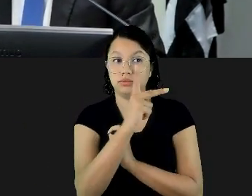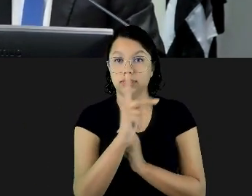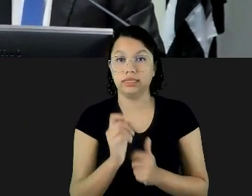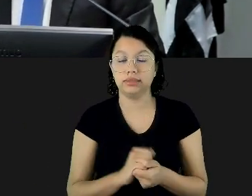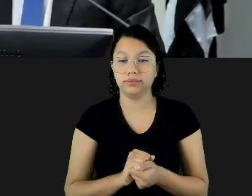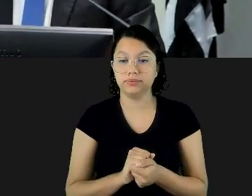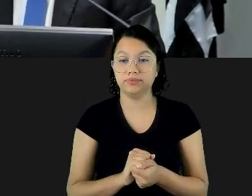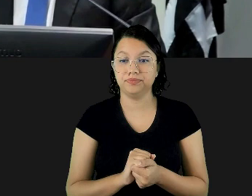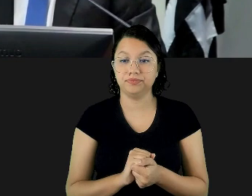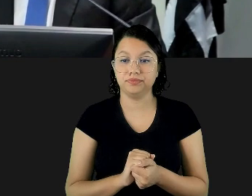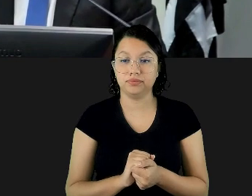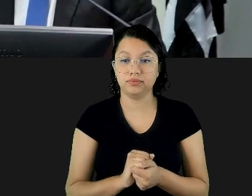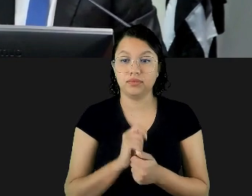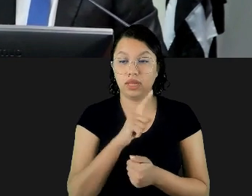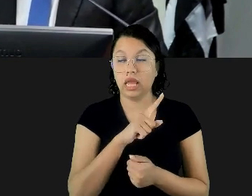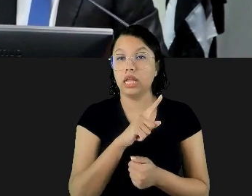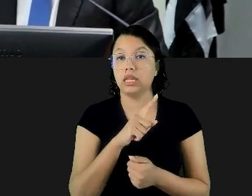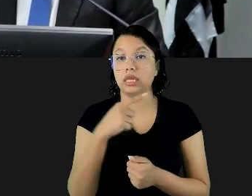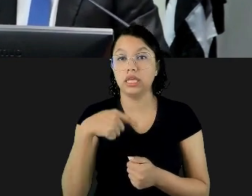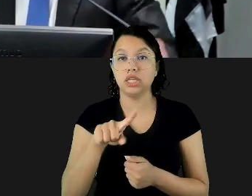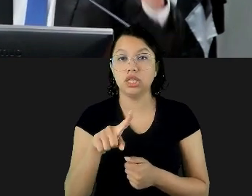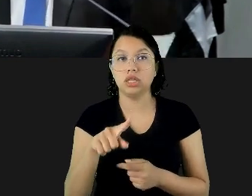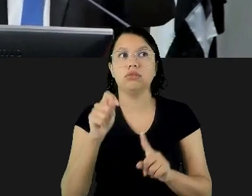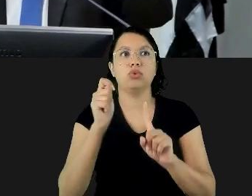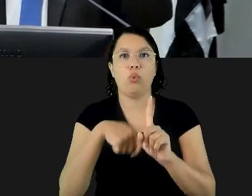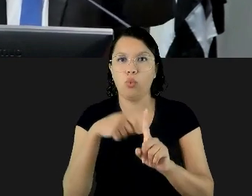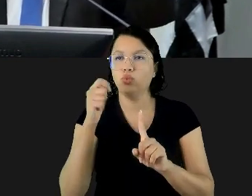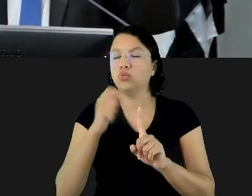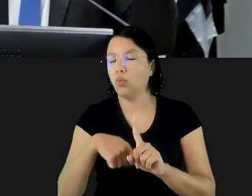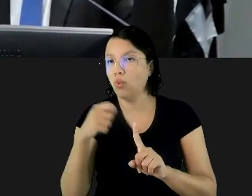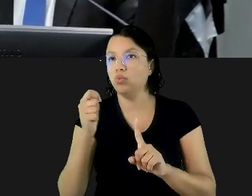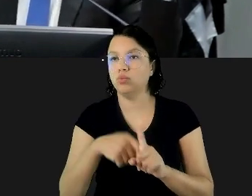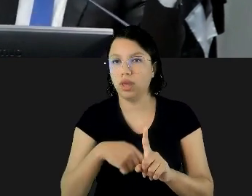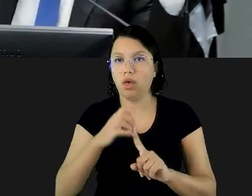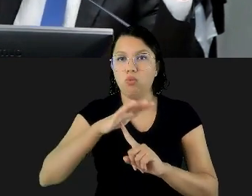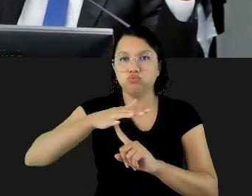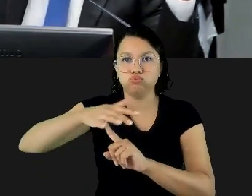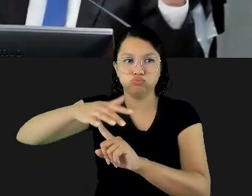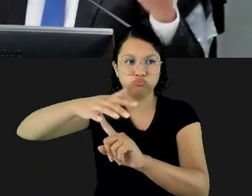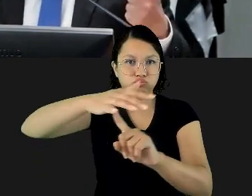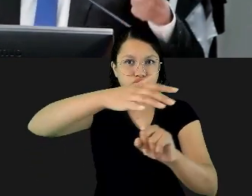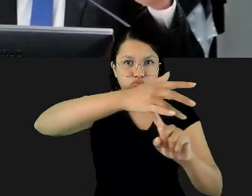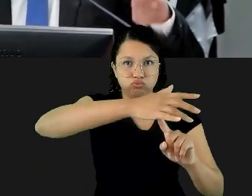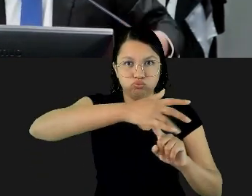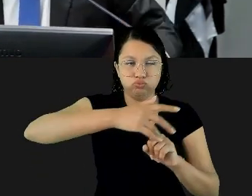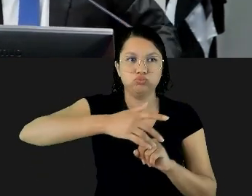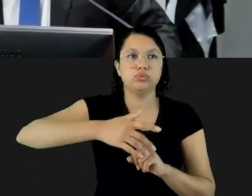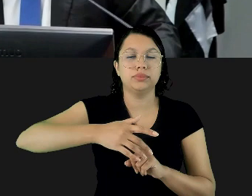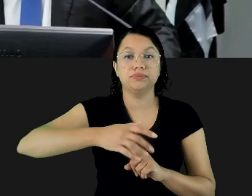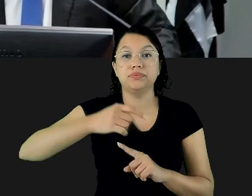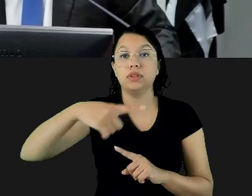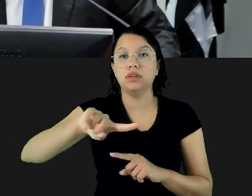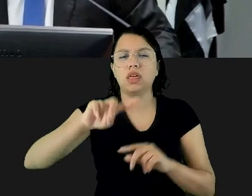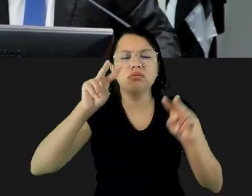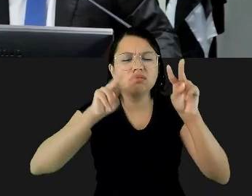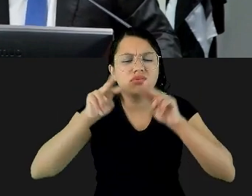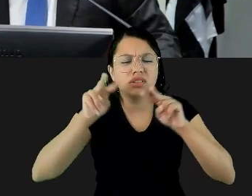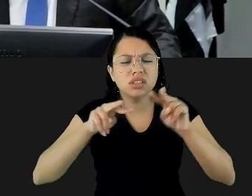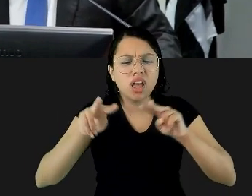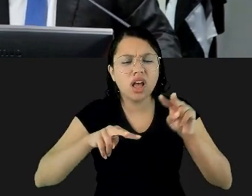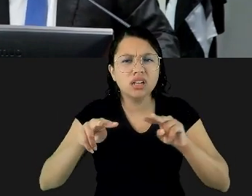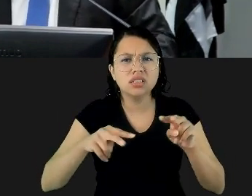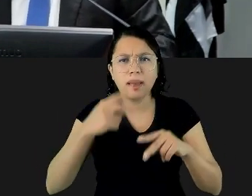ele ia todo mês de helicóptero, saía de Assunção, ia lá para fiscalizar pessoalmente essa